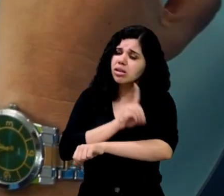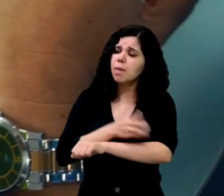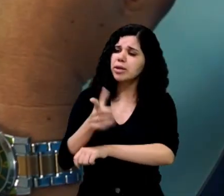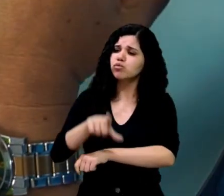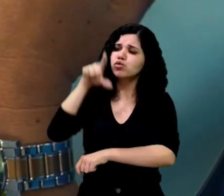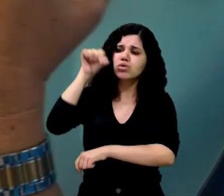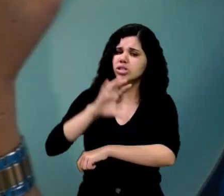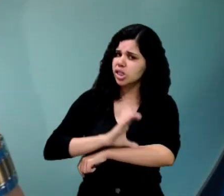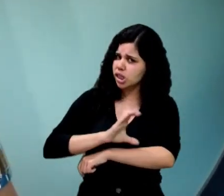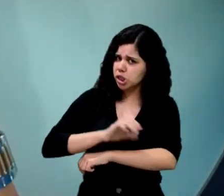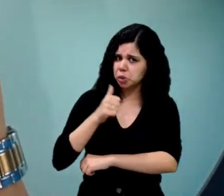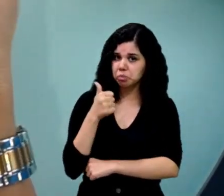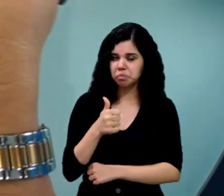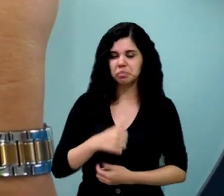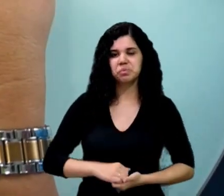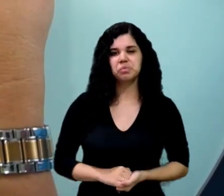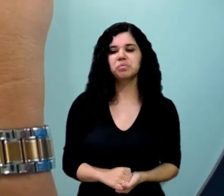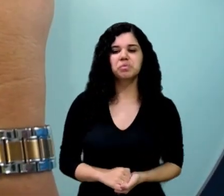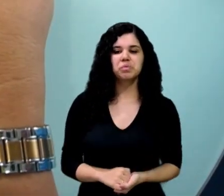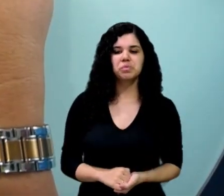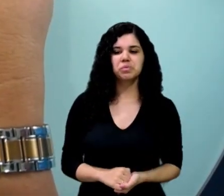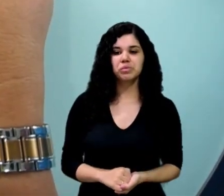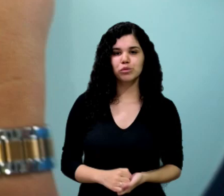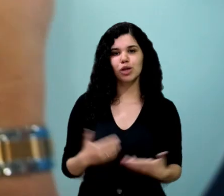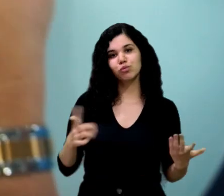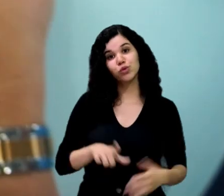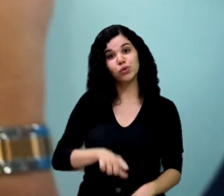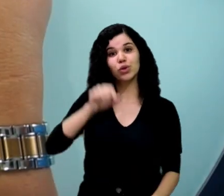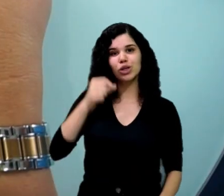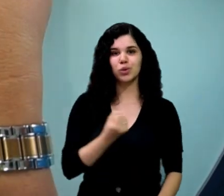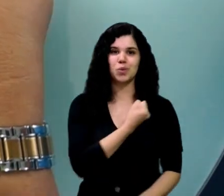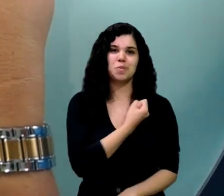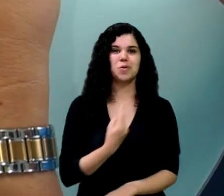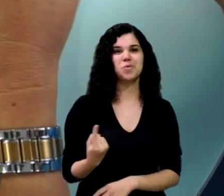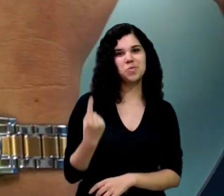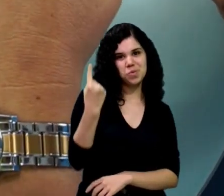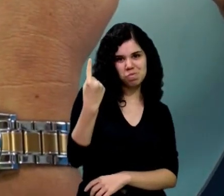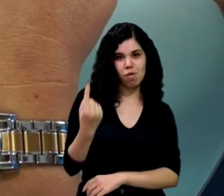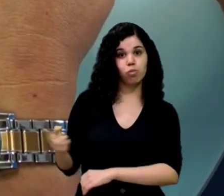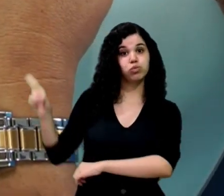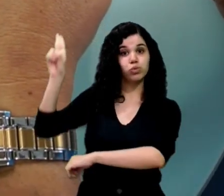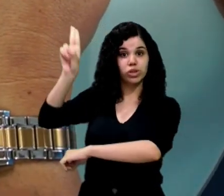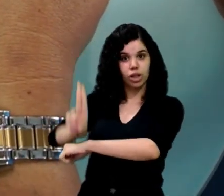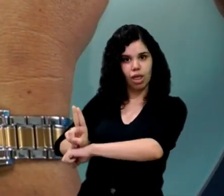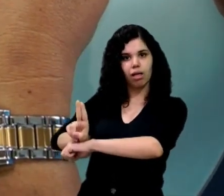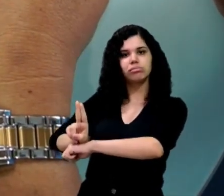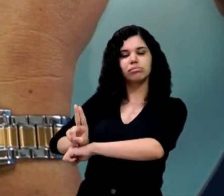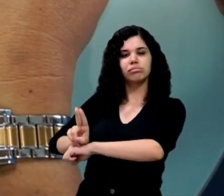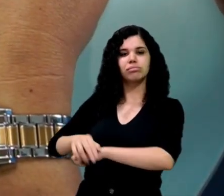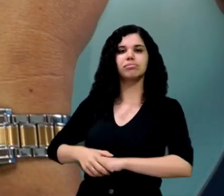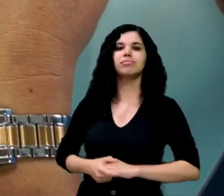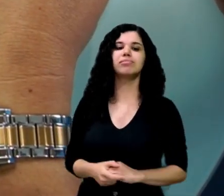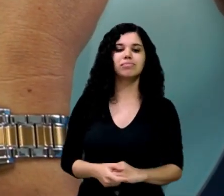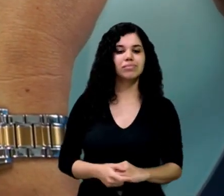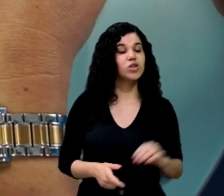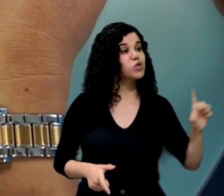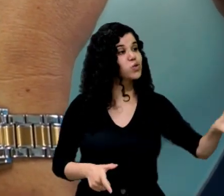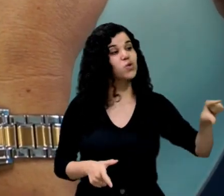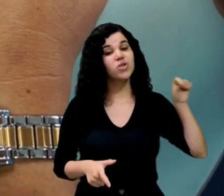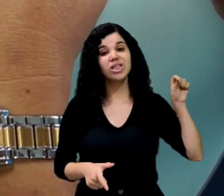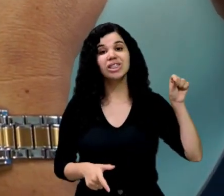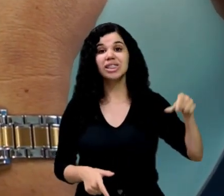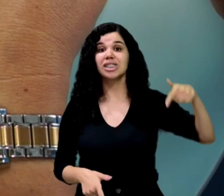centena. Então, vamos lá. Eita, peguei o número 1. Vou colocar aqui na unidade. Peguei o